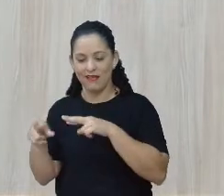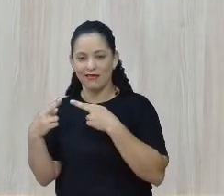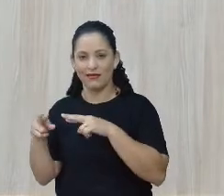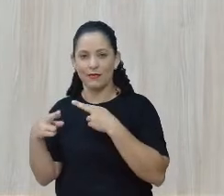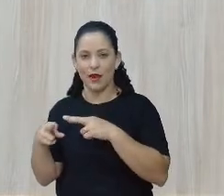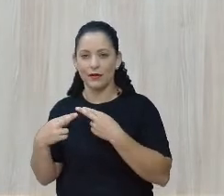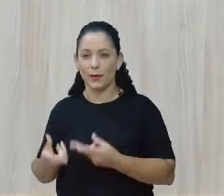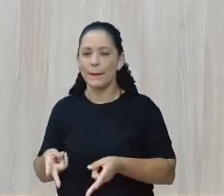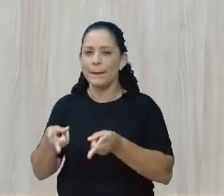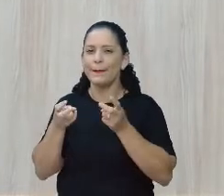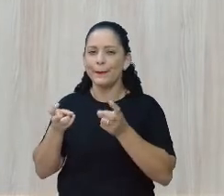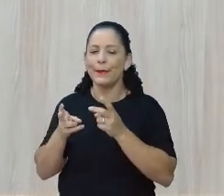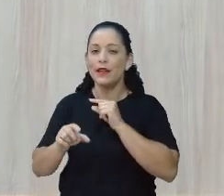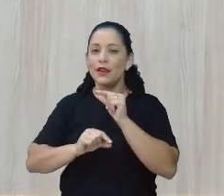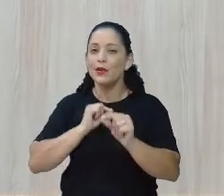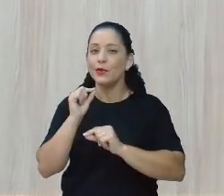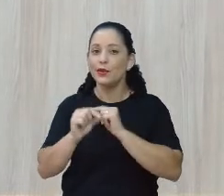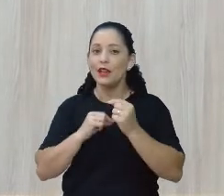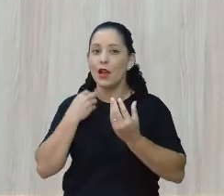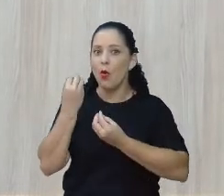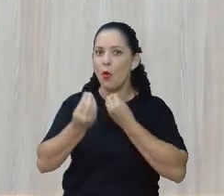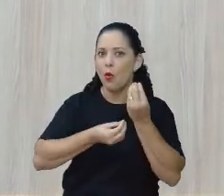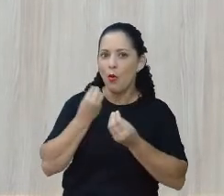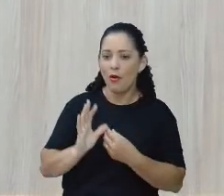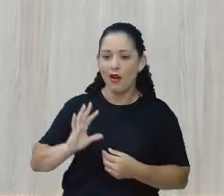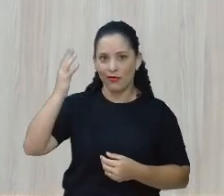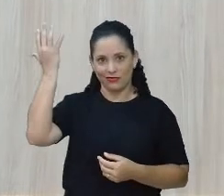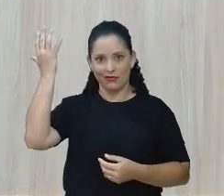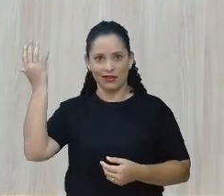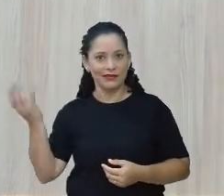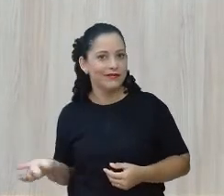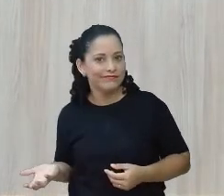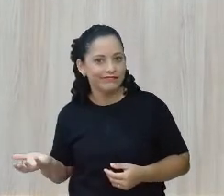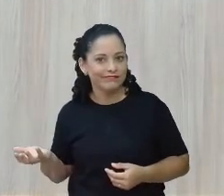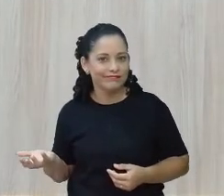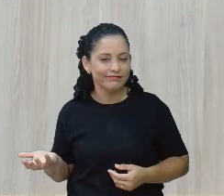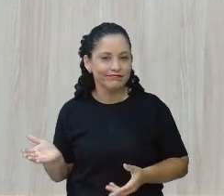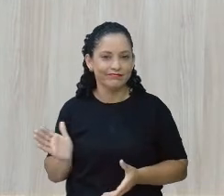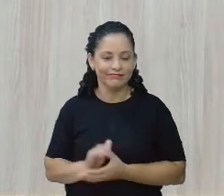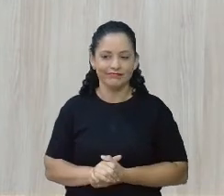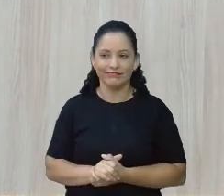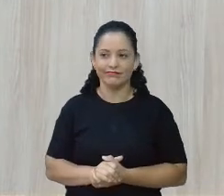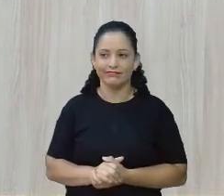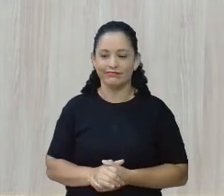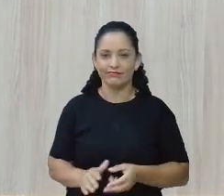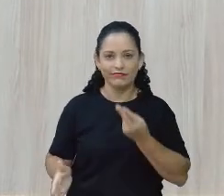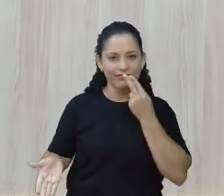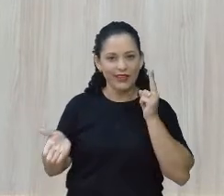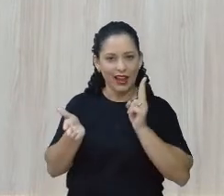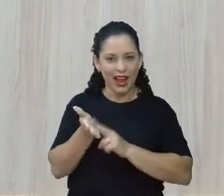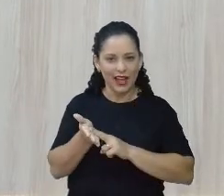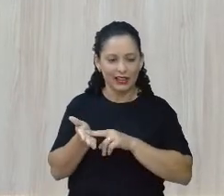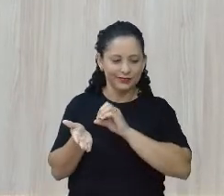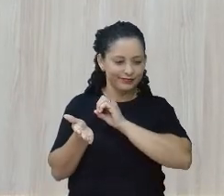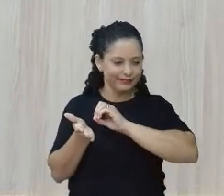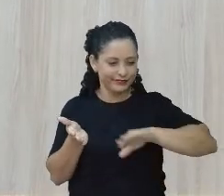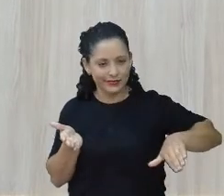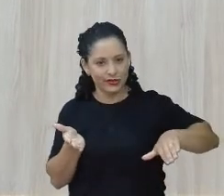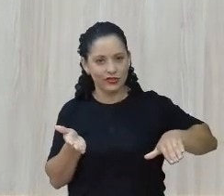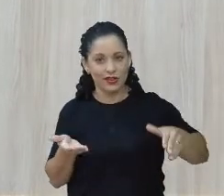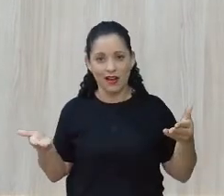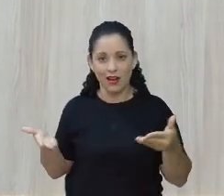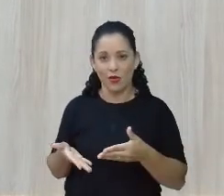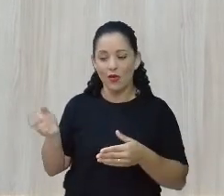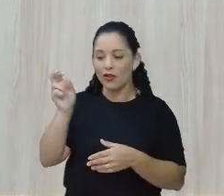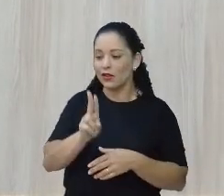a perceber como é que ocorre essa transição, deixa de usar a carta de reclamação para usar